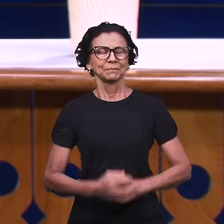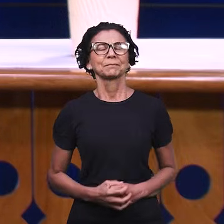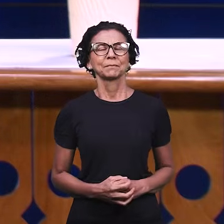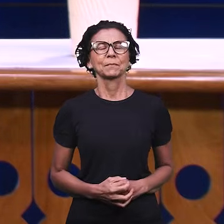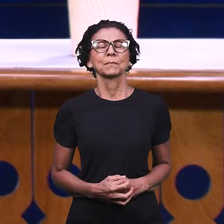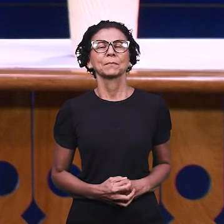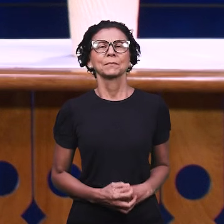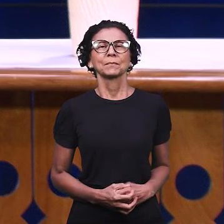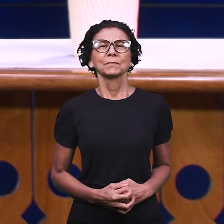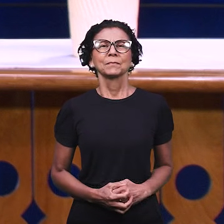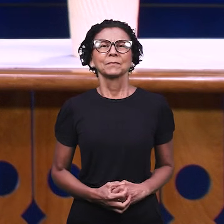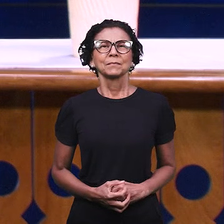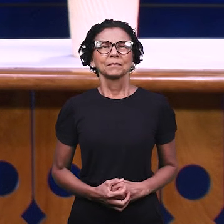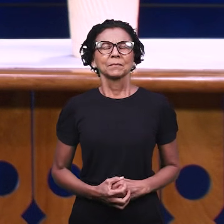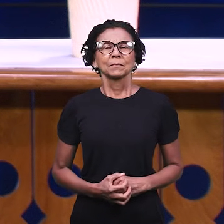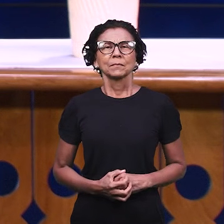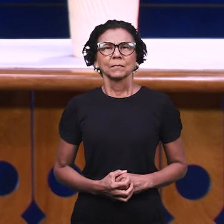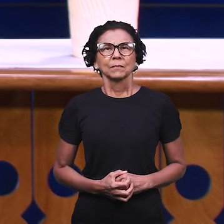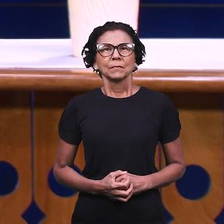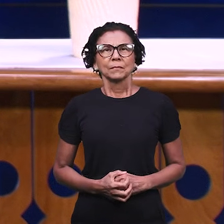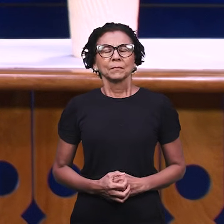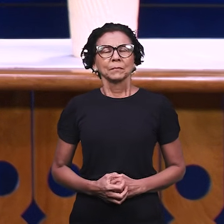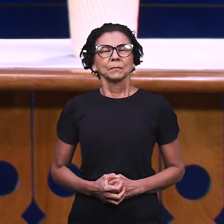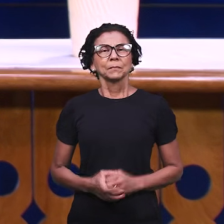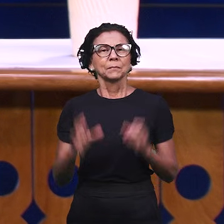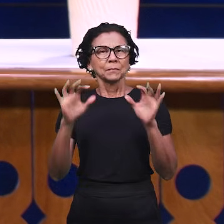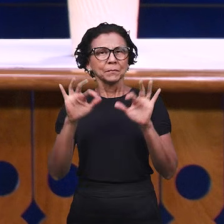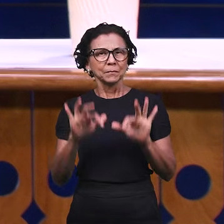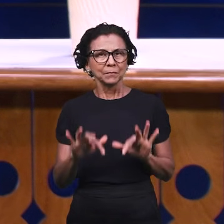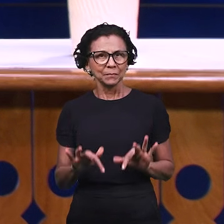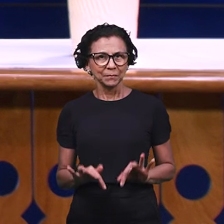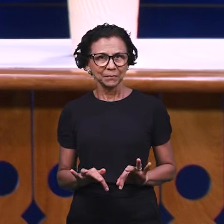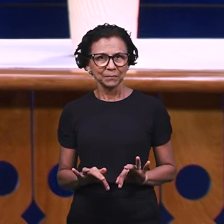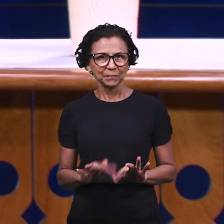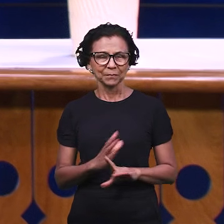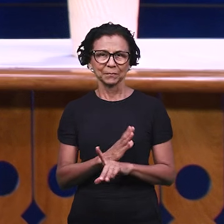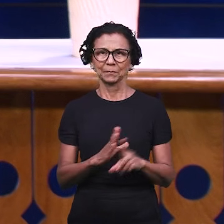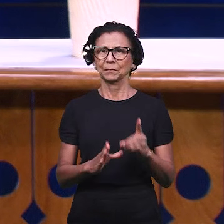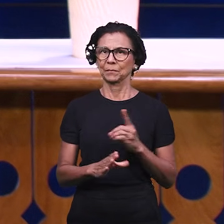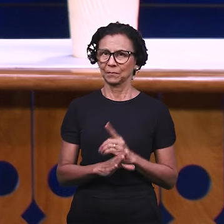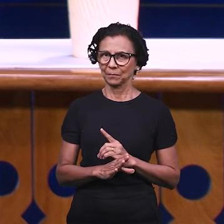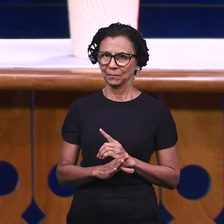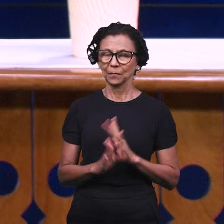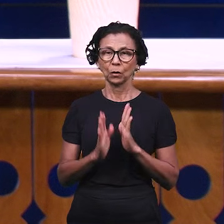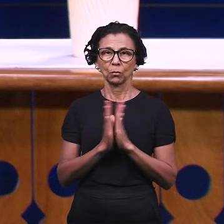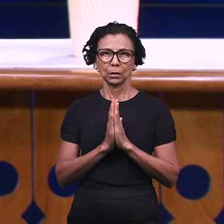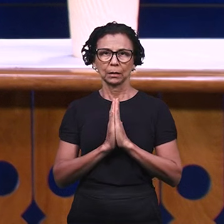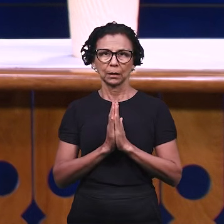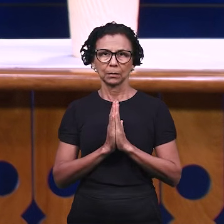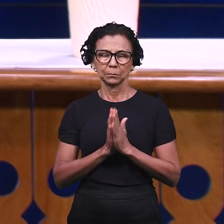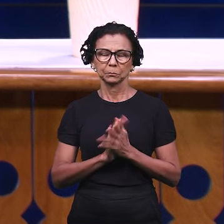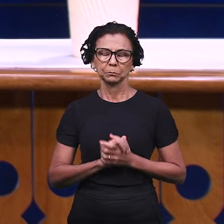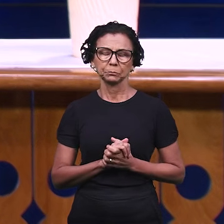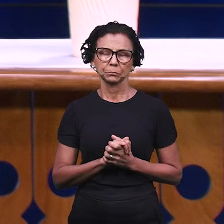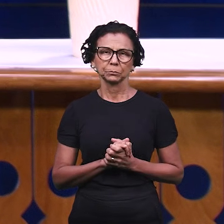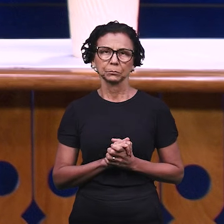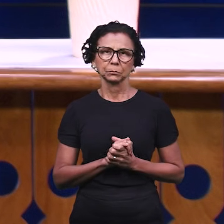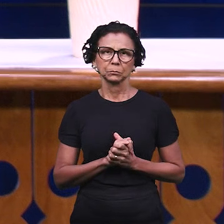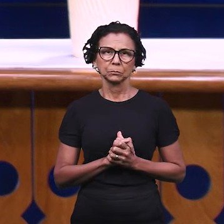Amém? Agora nós estamos caminhando para o final deste culto. Nós vamos orar,